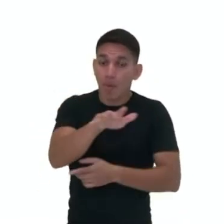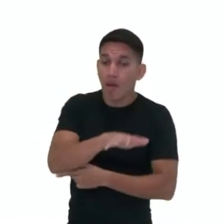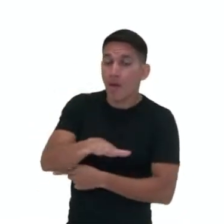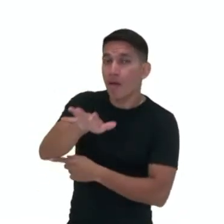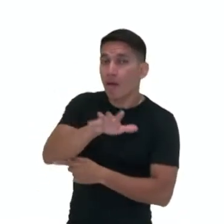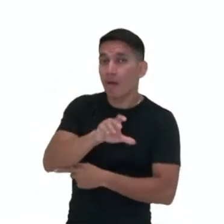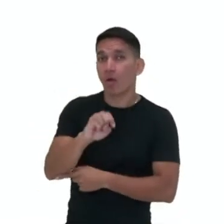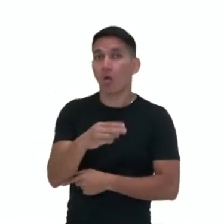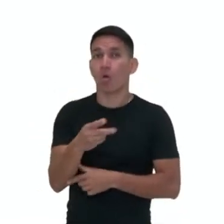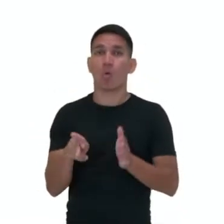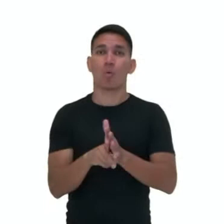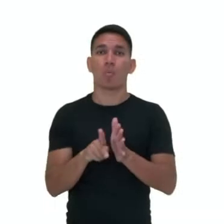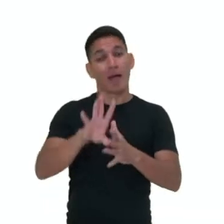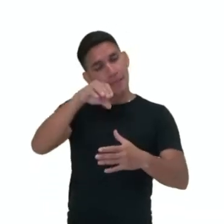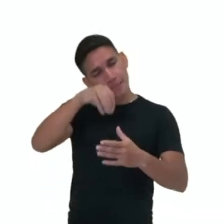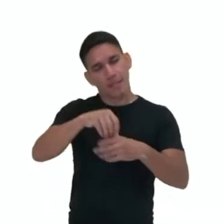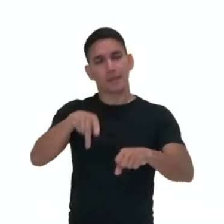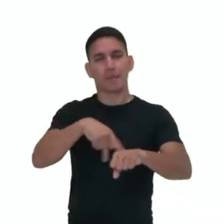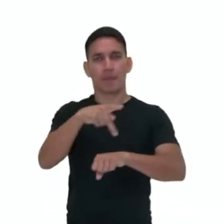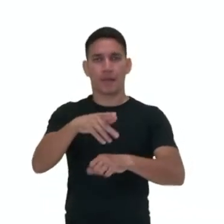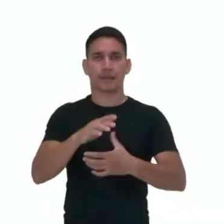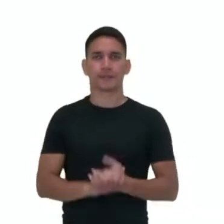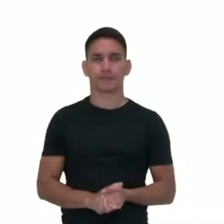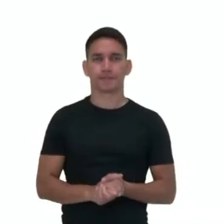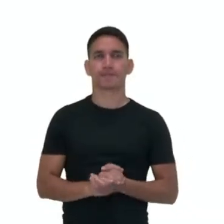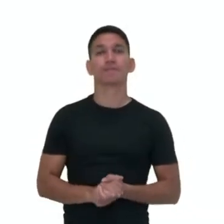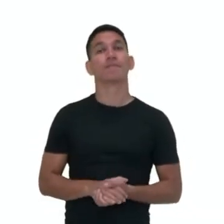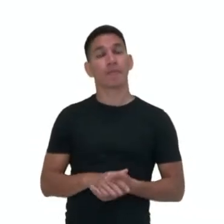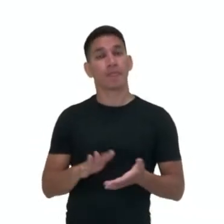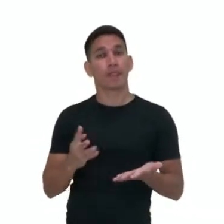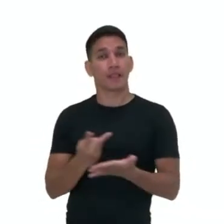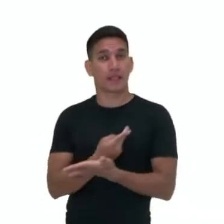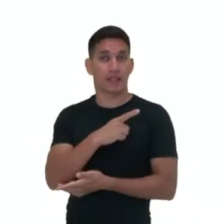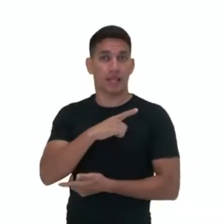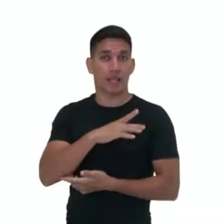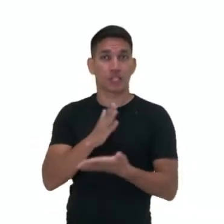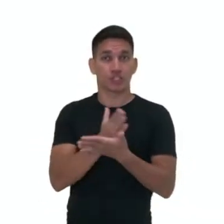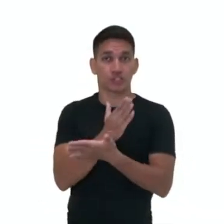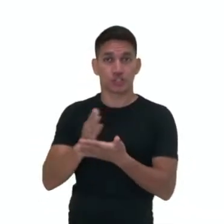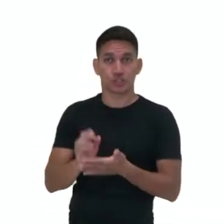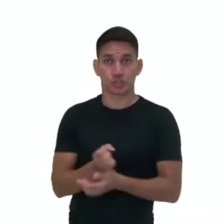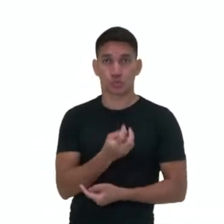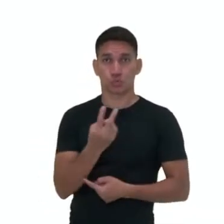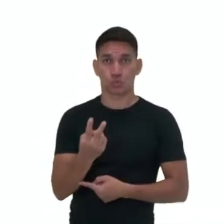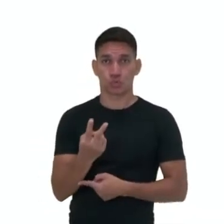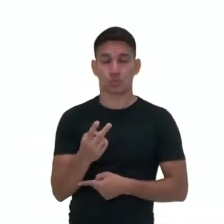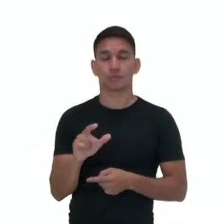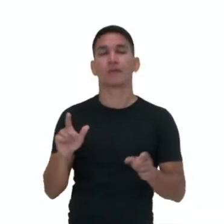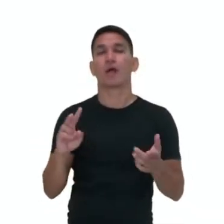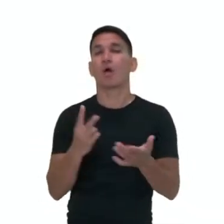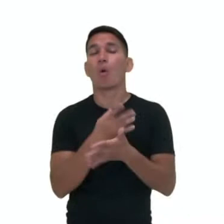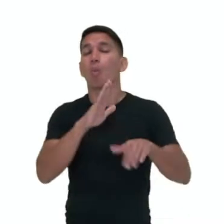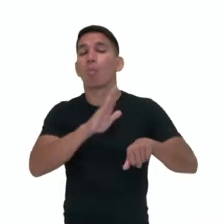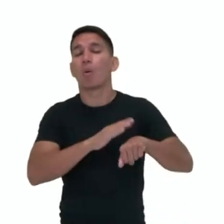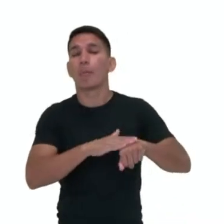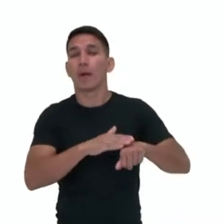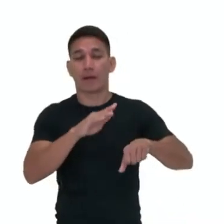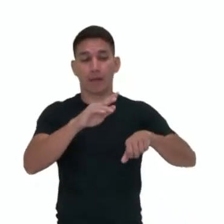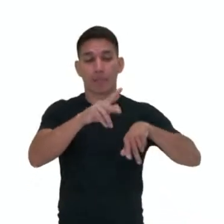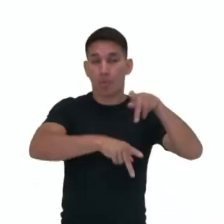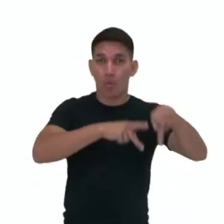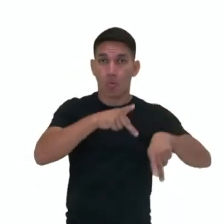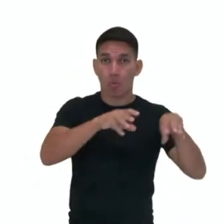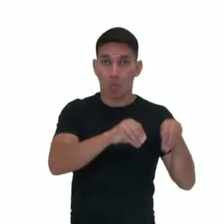região ou dentro daquele país, tá bom? Então, olha só, e ela se divide em duas também. Então, olha só, ocorre quando a população se